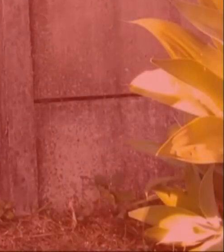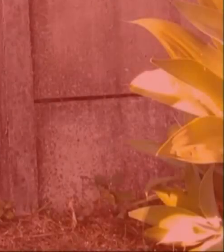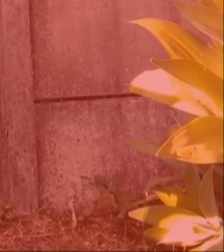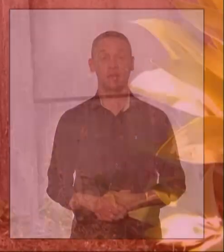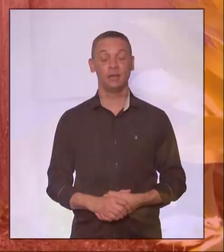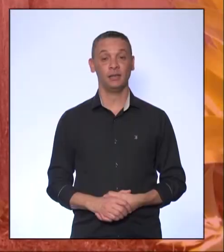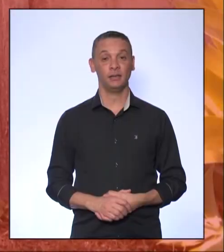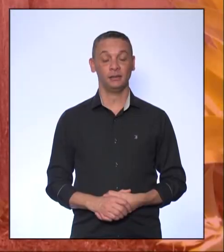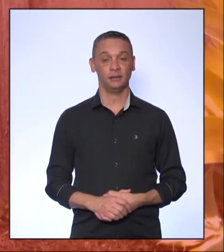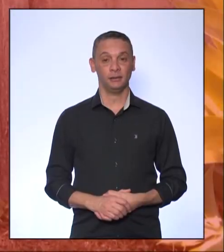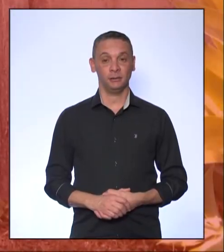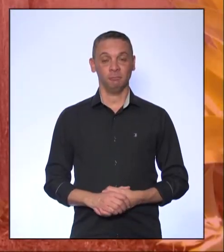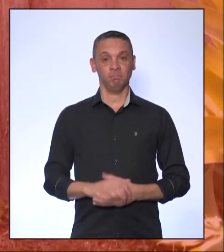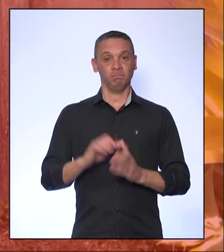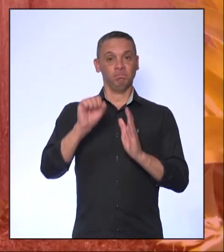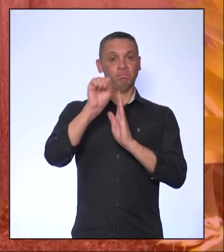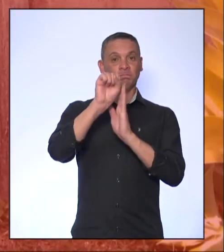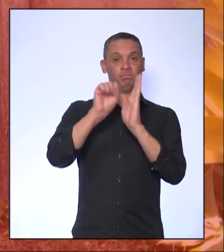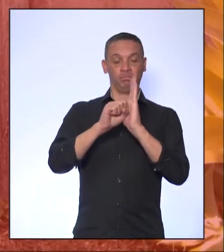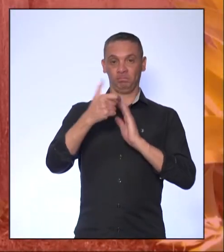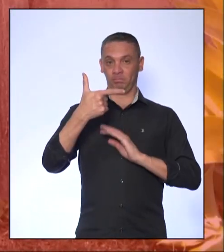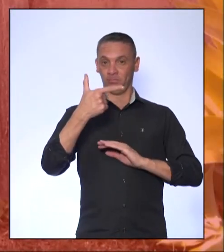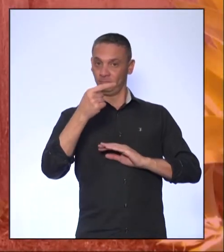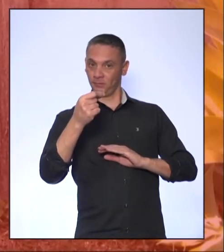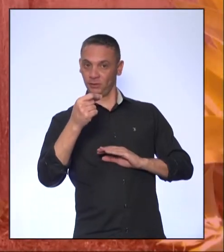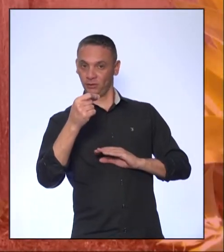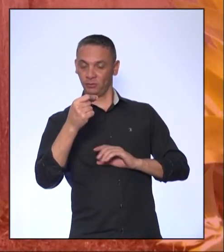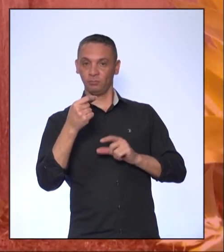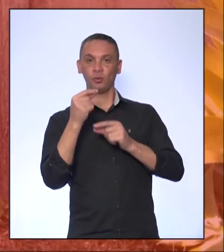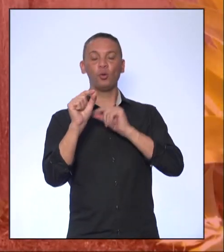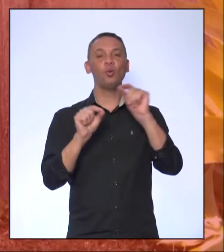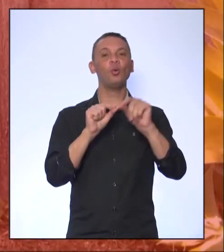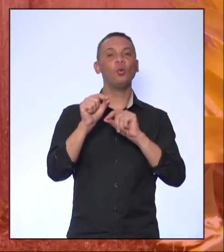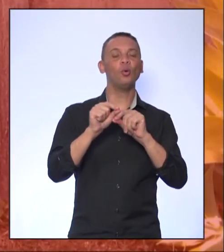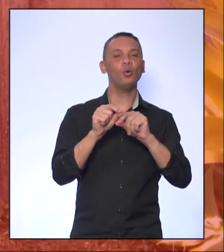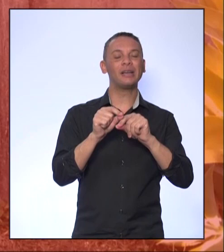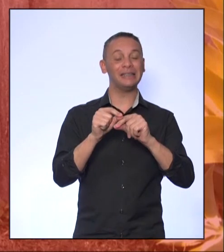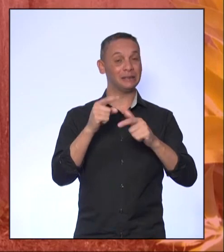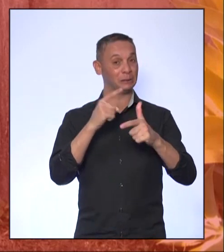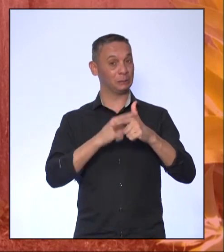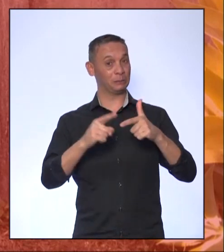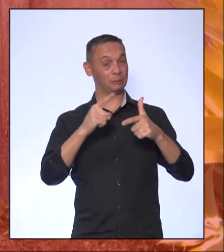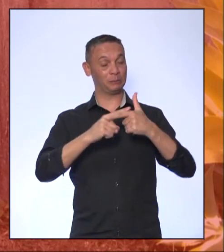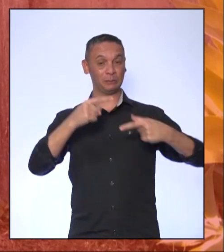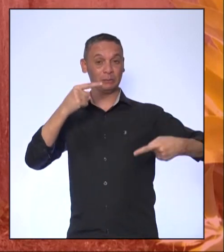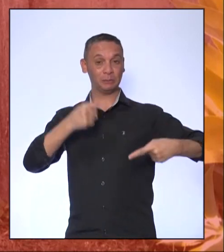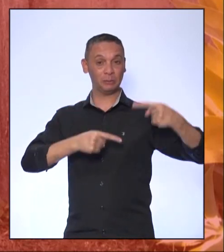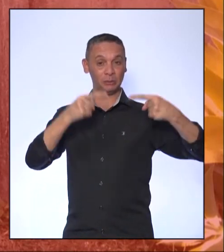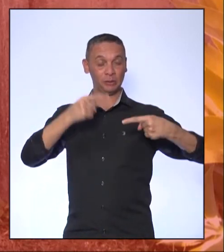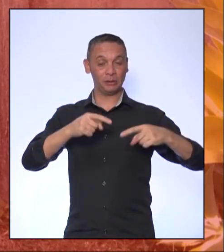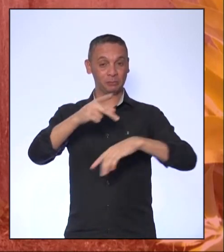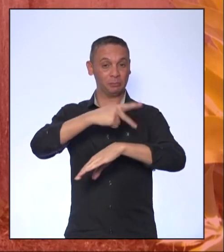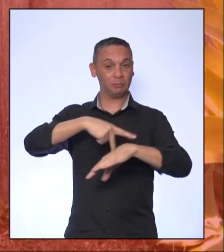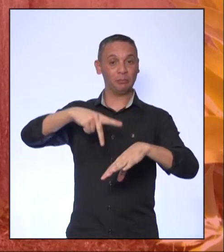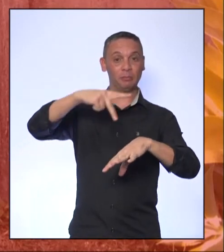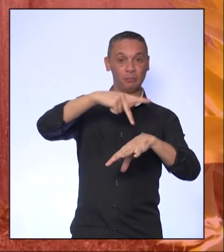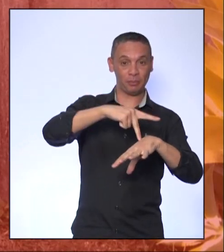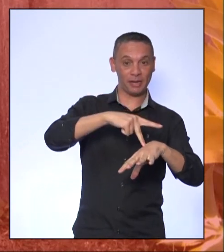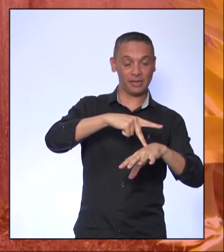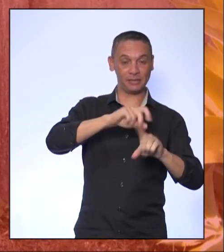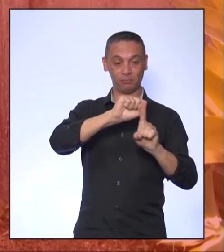A segunda metade do século XX foi marcada por uma tensão geopolítica entre países com